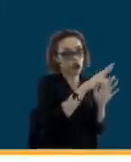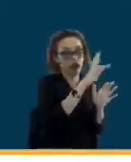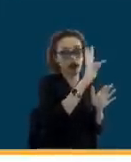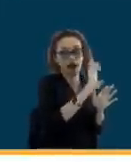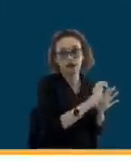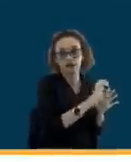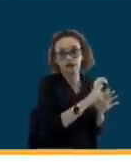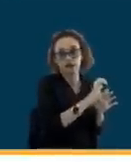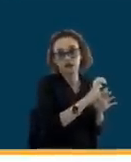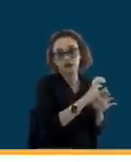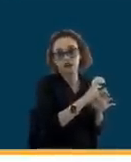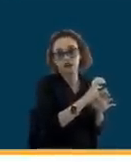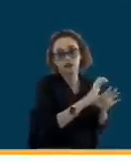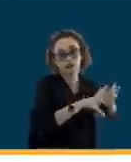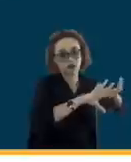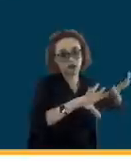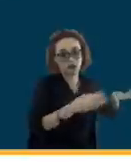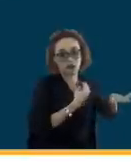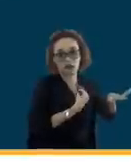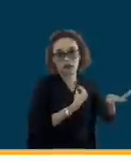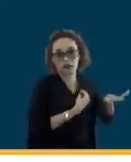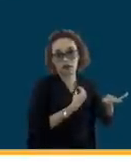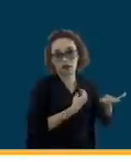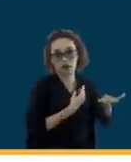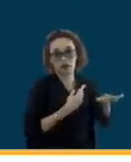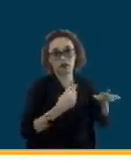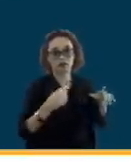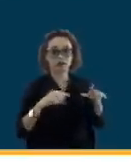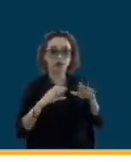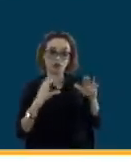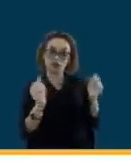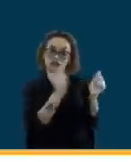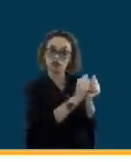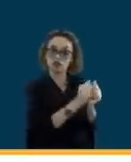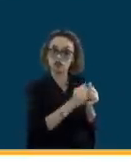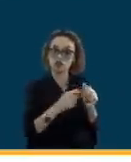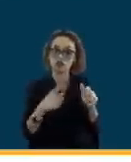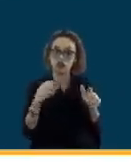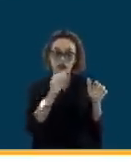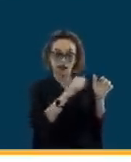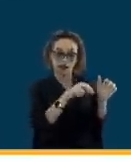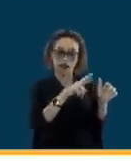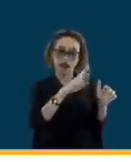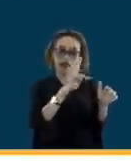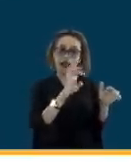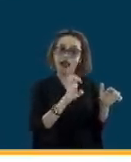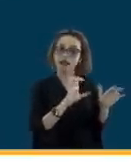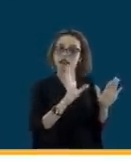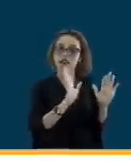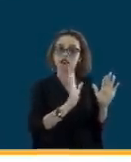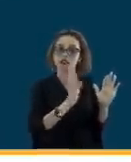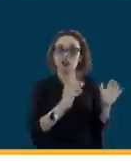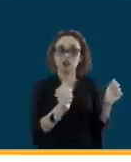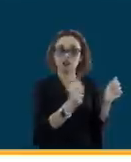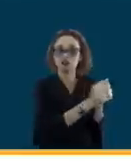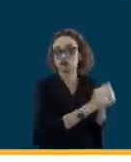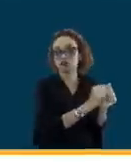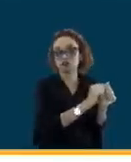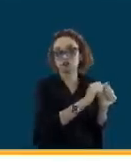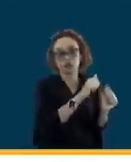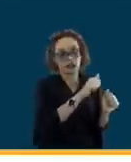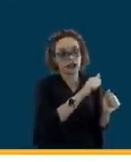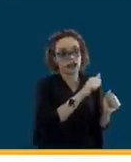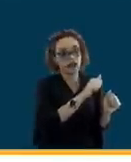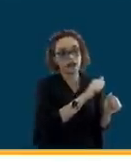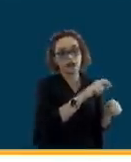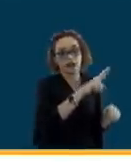da vida, tal qual nós conhecemos. Então, a arte, ela pulsa, ela está ali na comunidade. É a própria aldeia, a arte, a expressão da